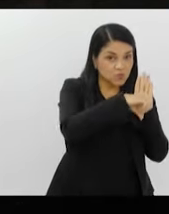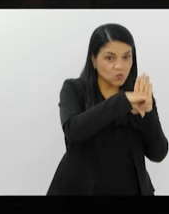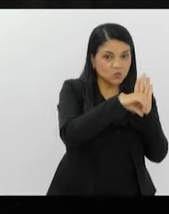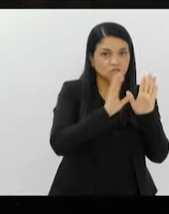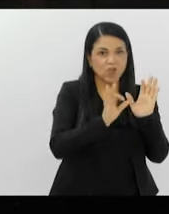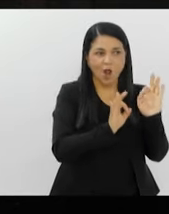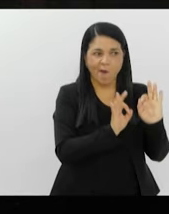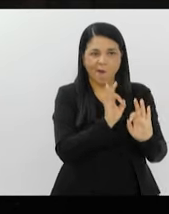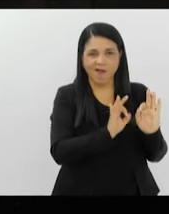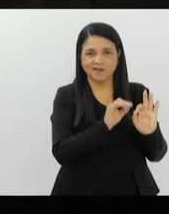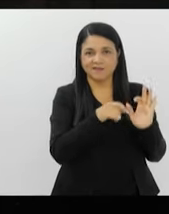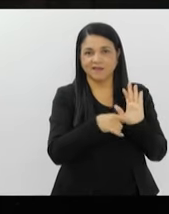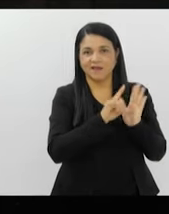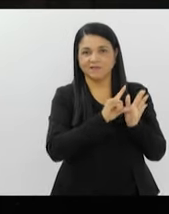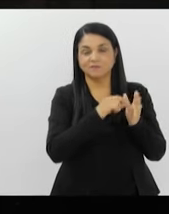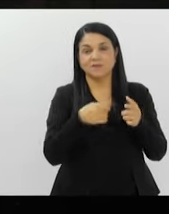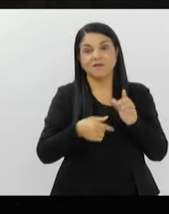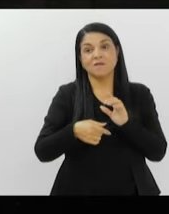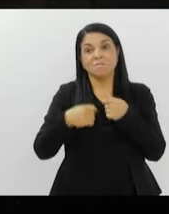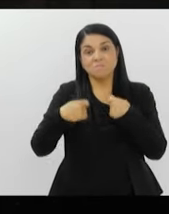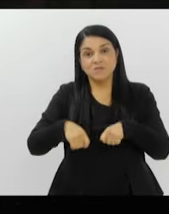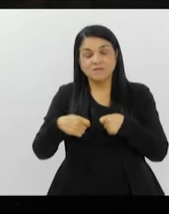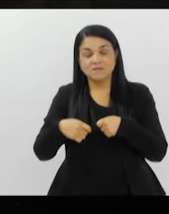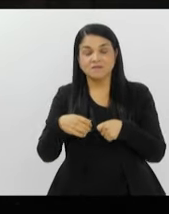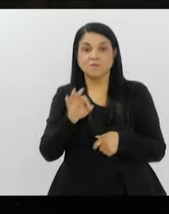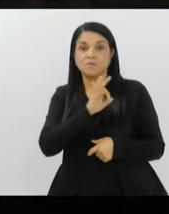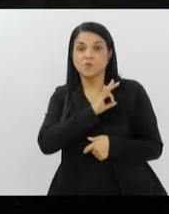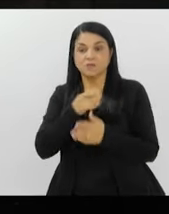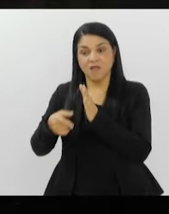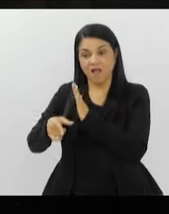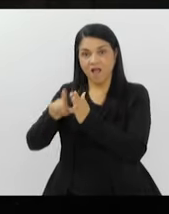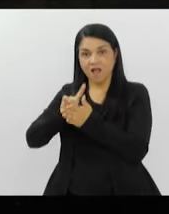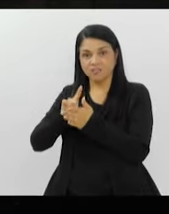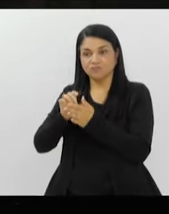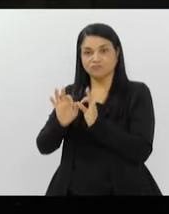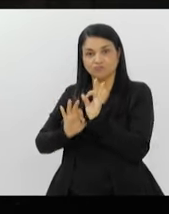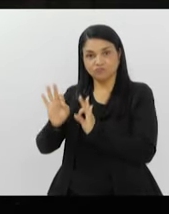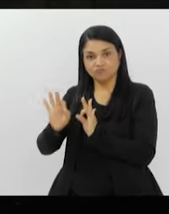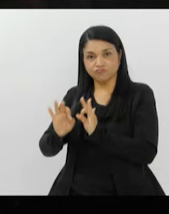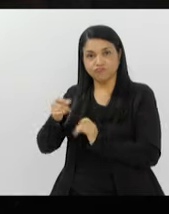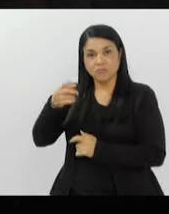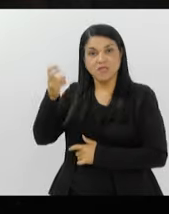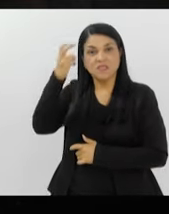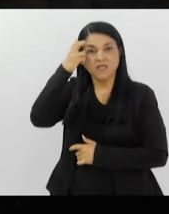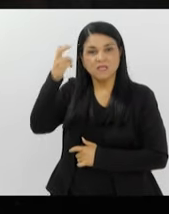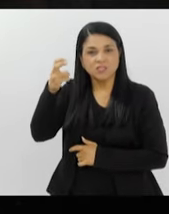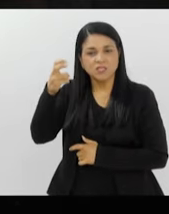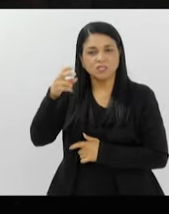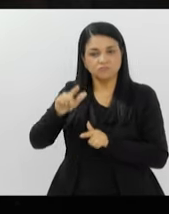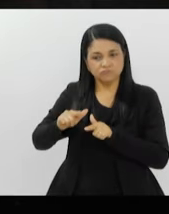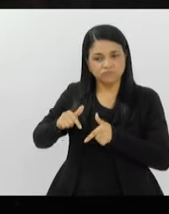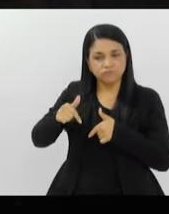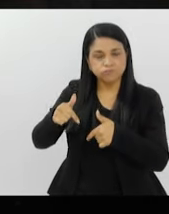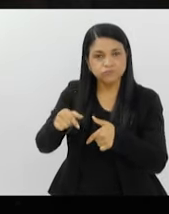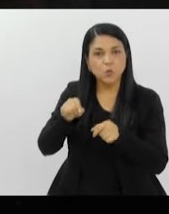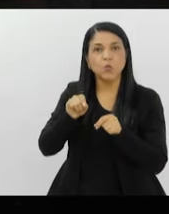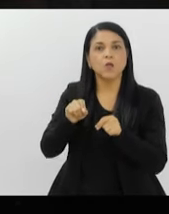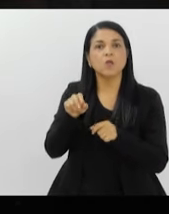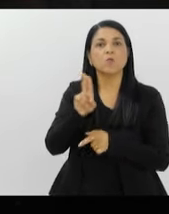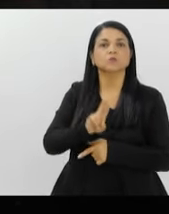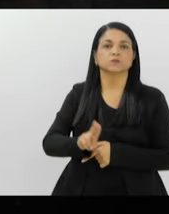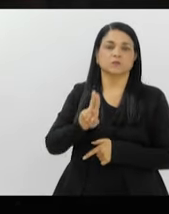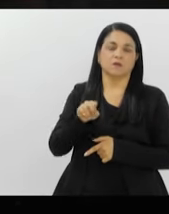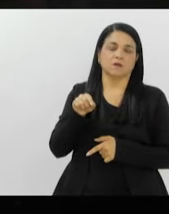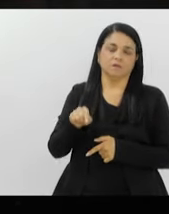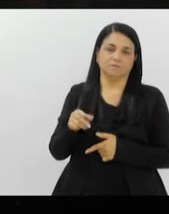antes ter um serviço de inteligência para ter todas as informações devidas e para saber que efetivo você vai utilizar Então